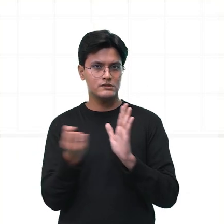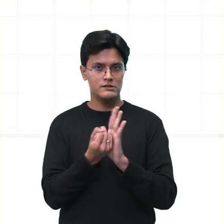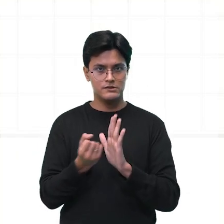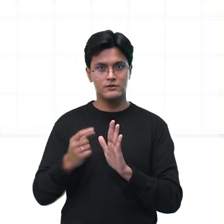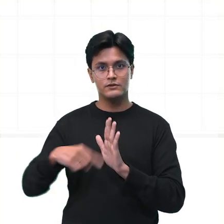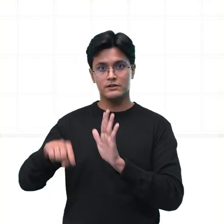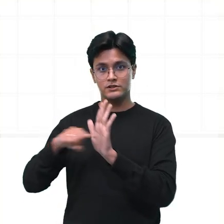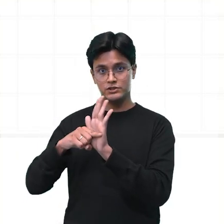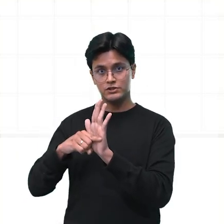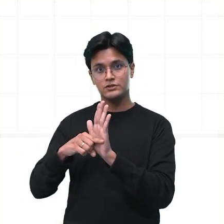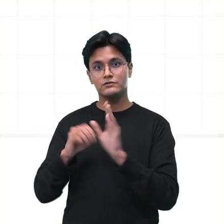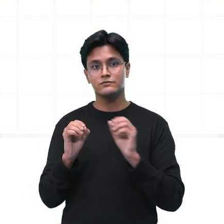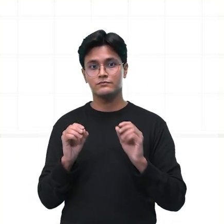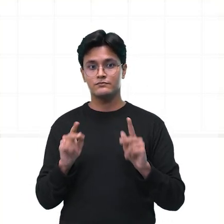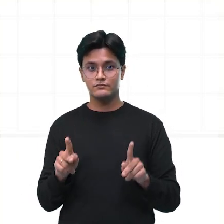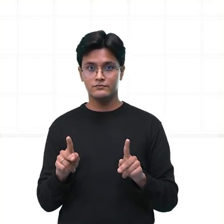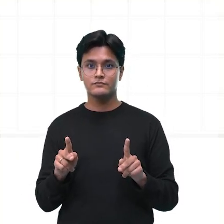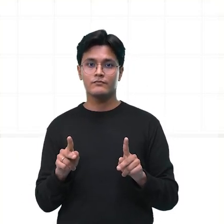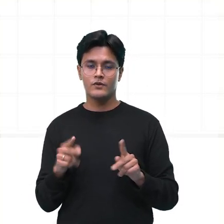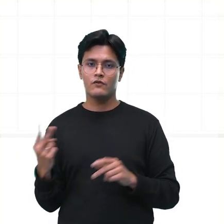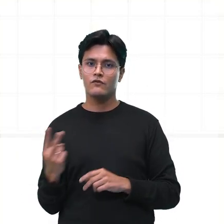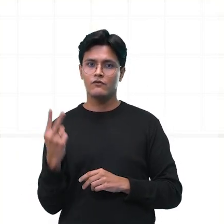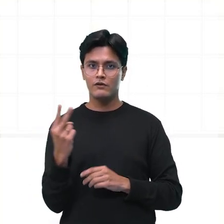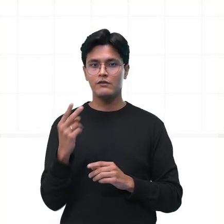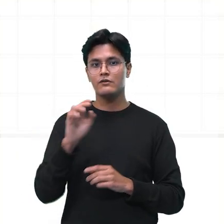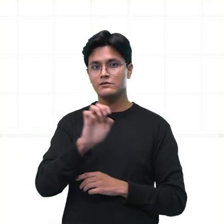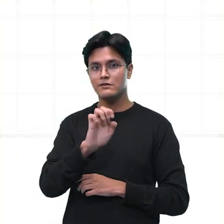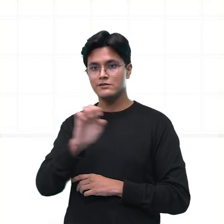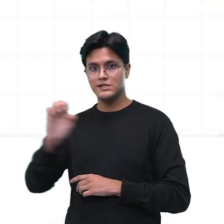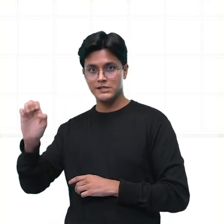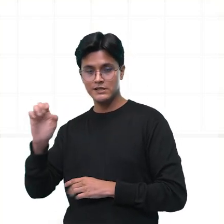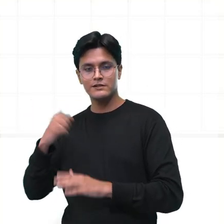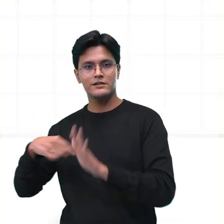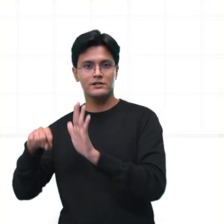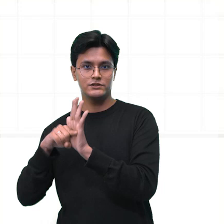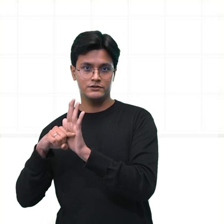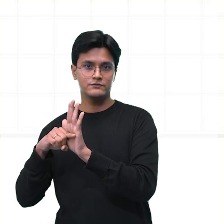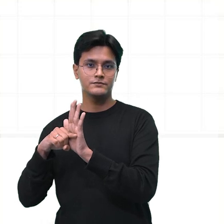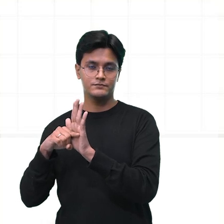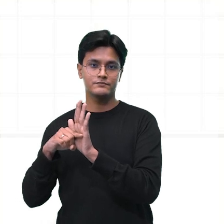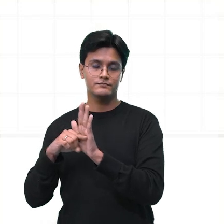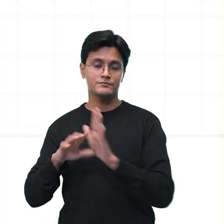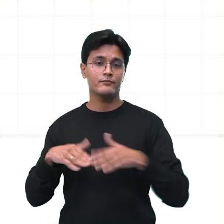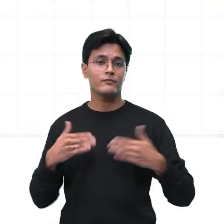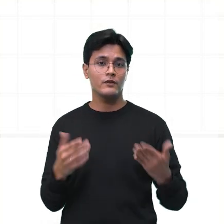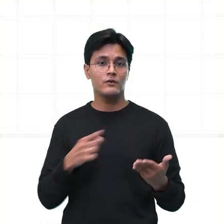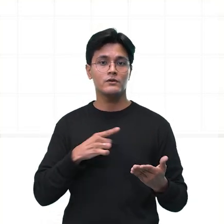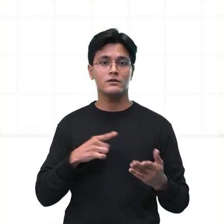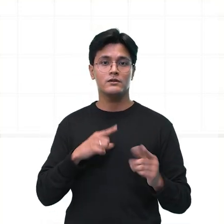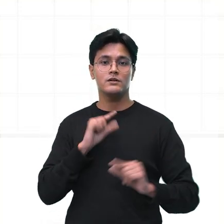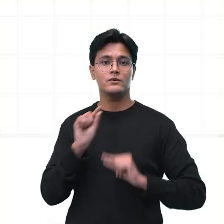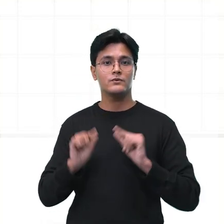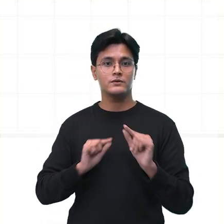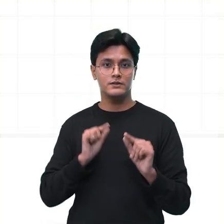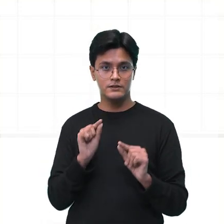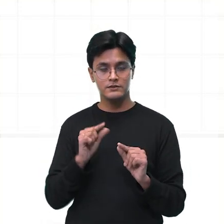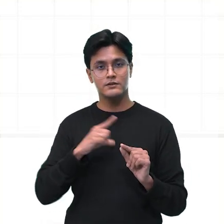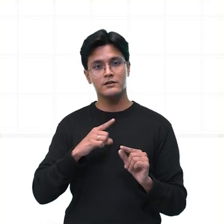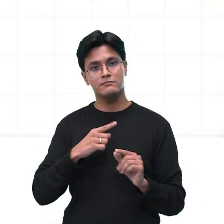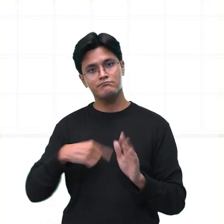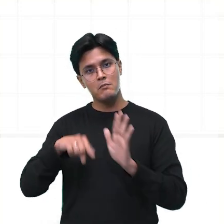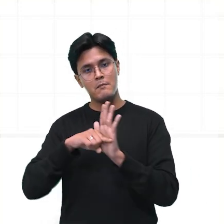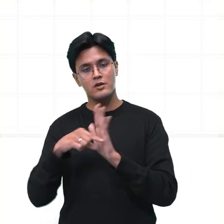tá todos os valores paraa esquerda são valores negativos então aqui eu vou ter